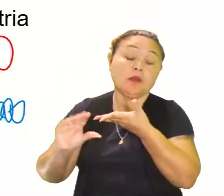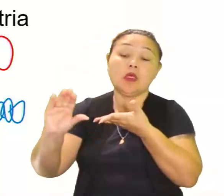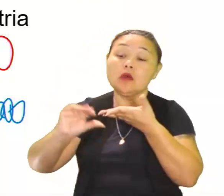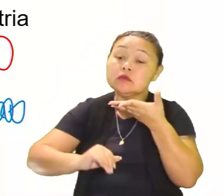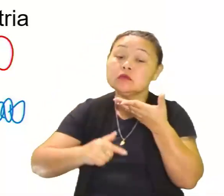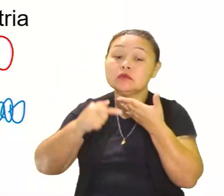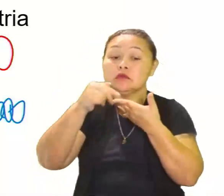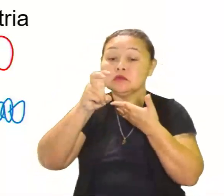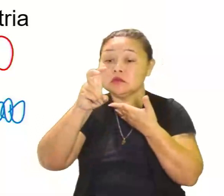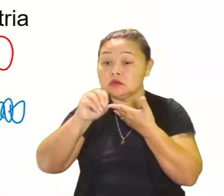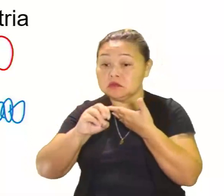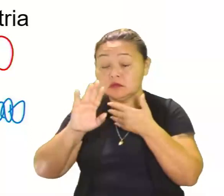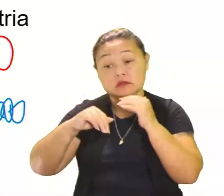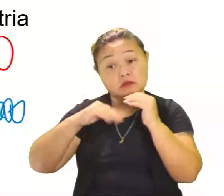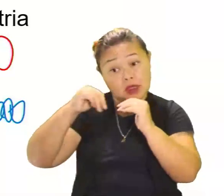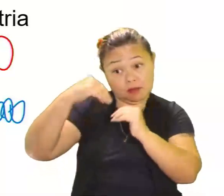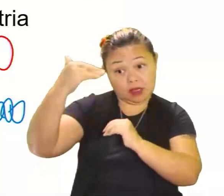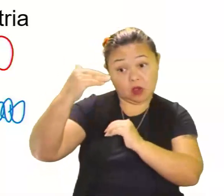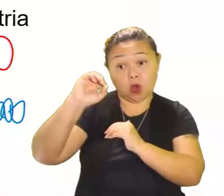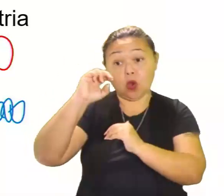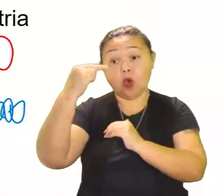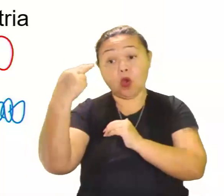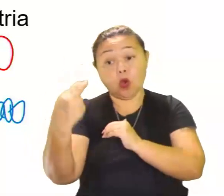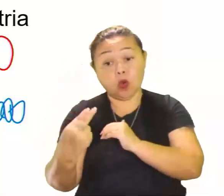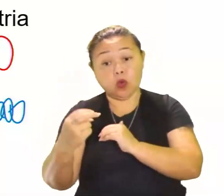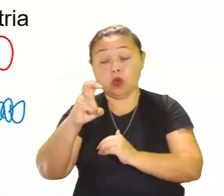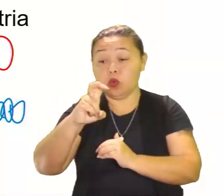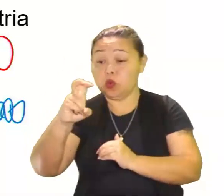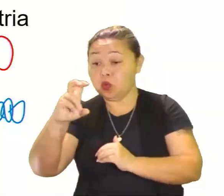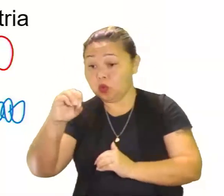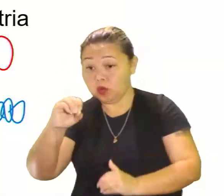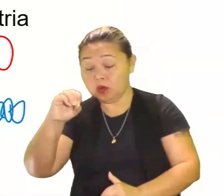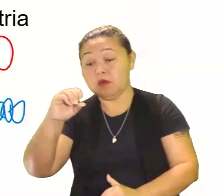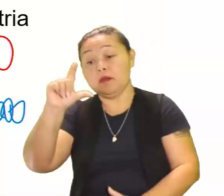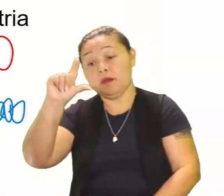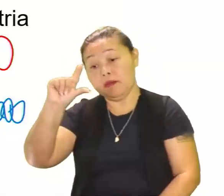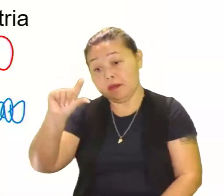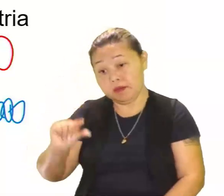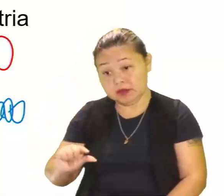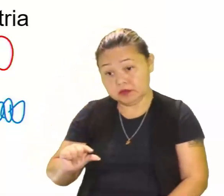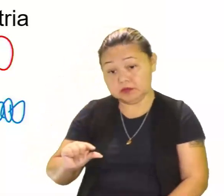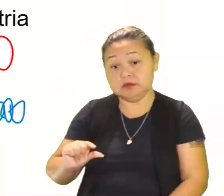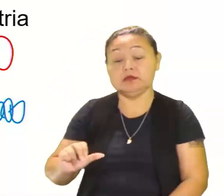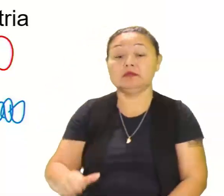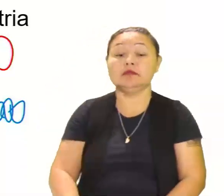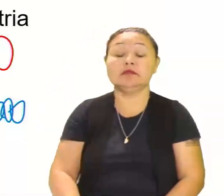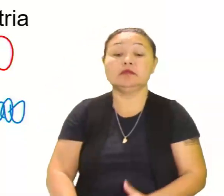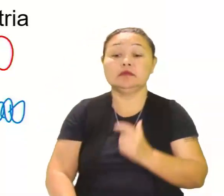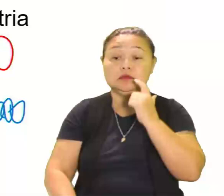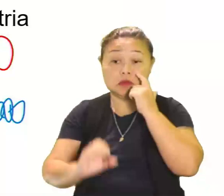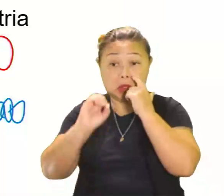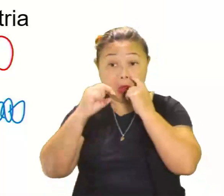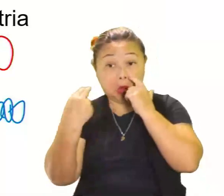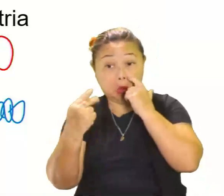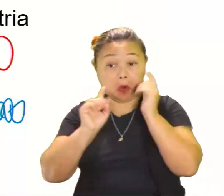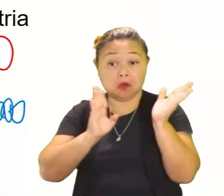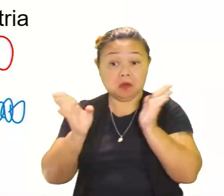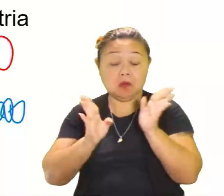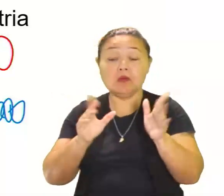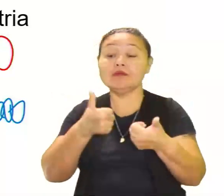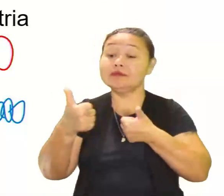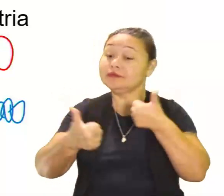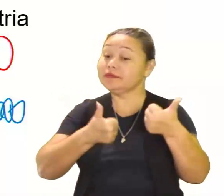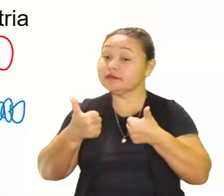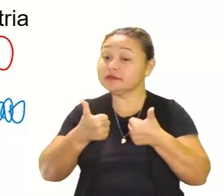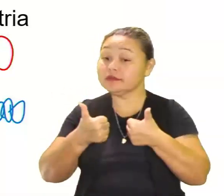faturamento foi de 750, que no caso para mais, ou de 550 para menos. Beleza. Joia,